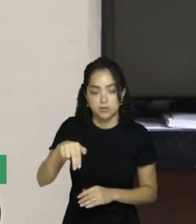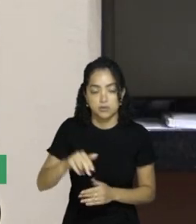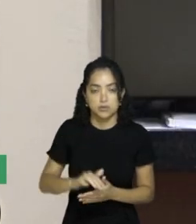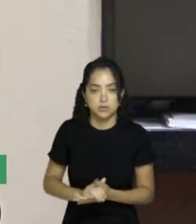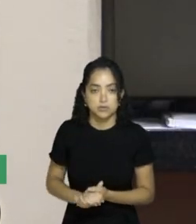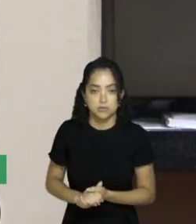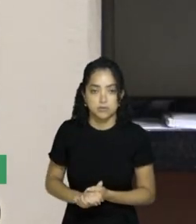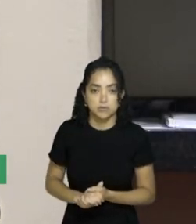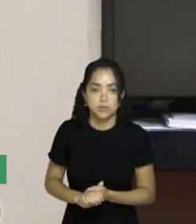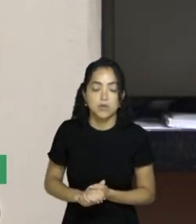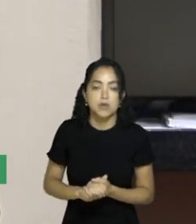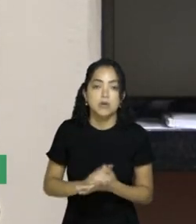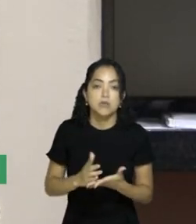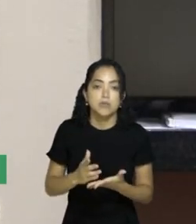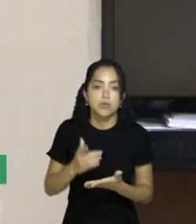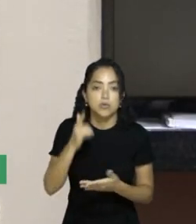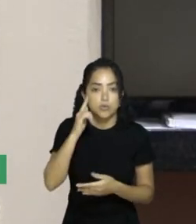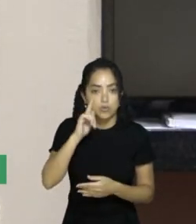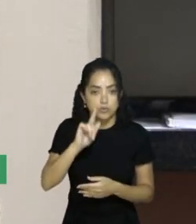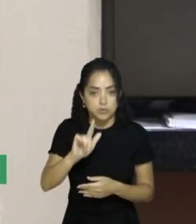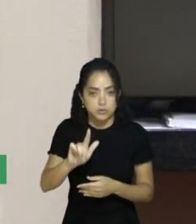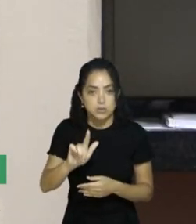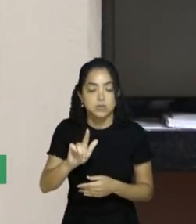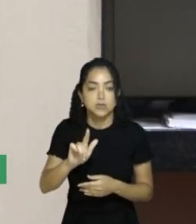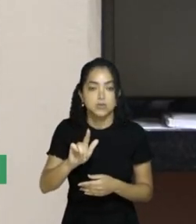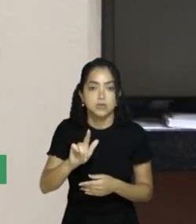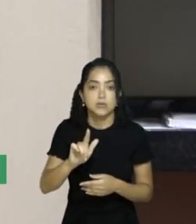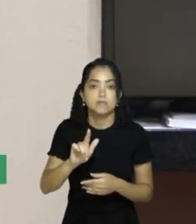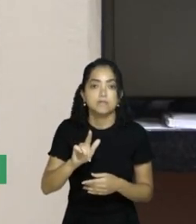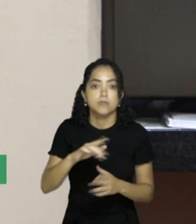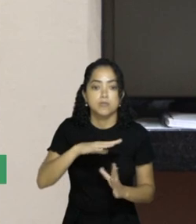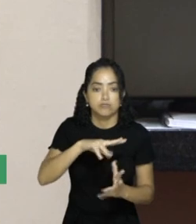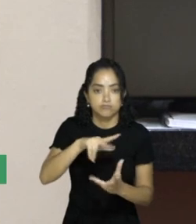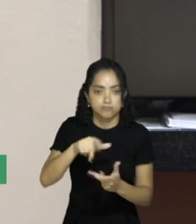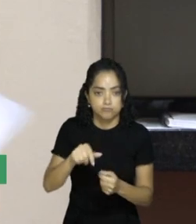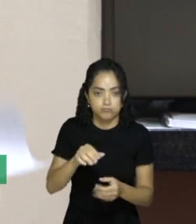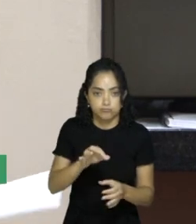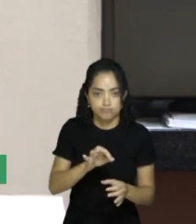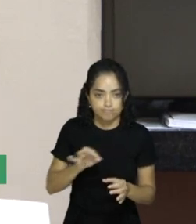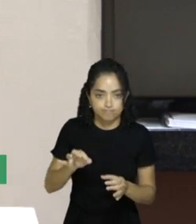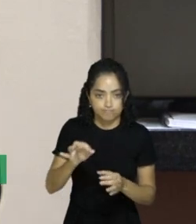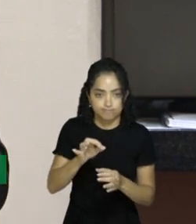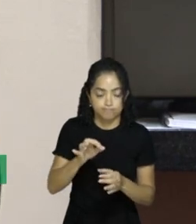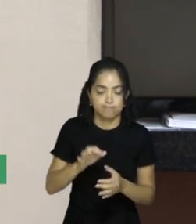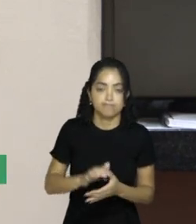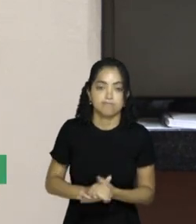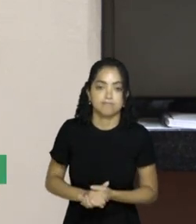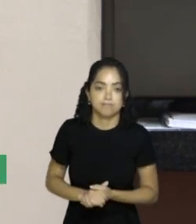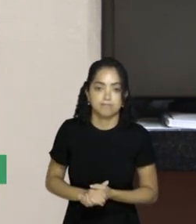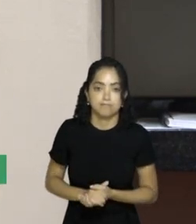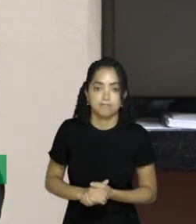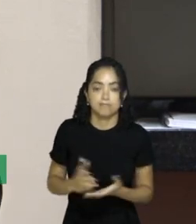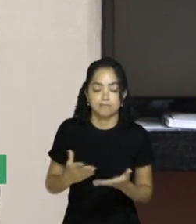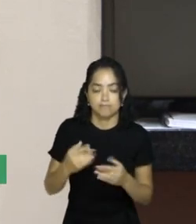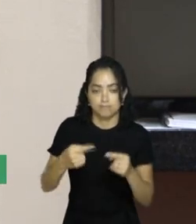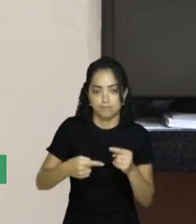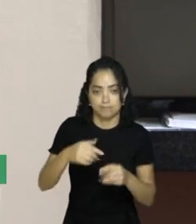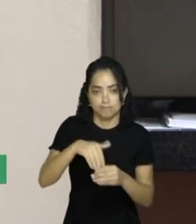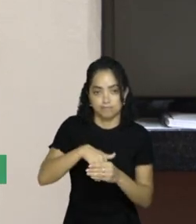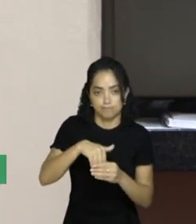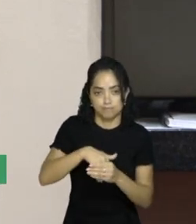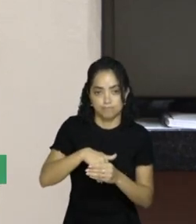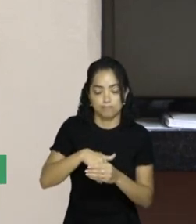por conquistar o posto de mestre internacional de xadrez em discussão tem votação